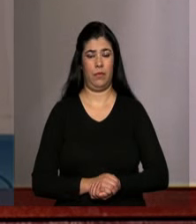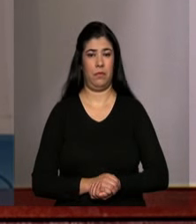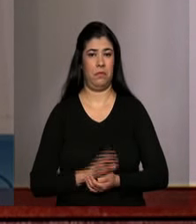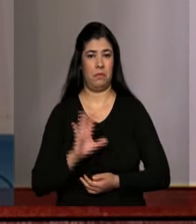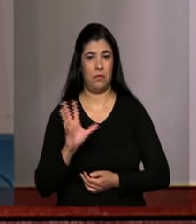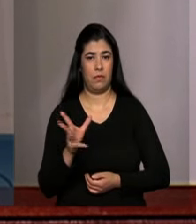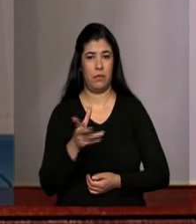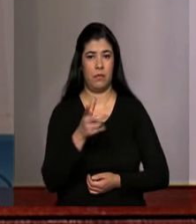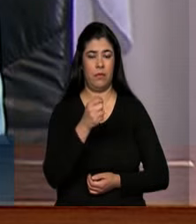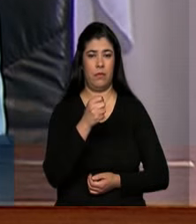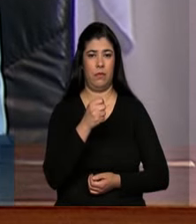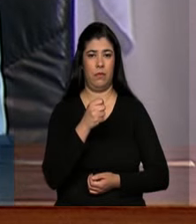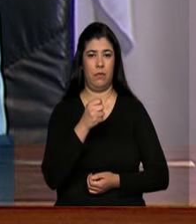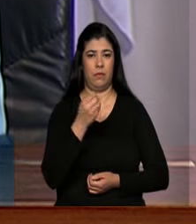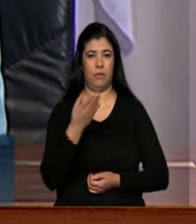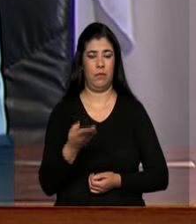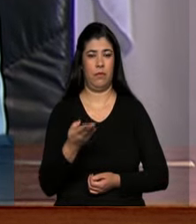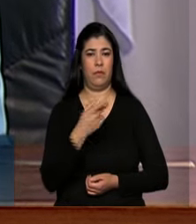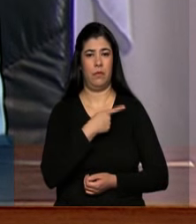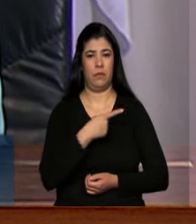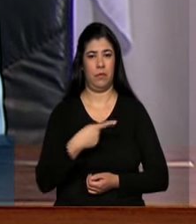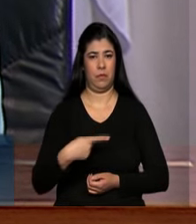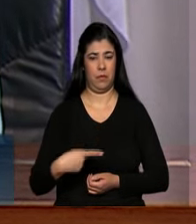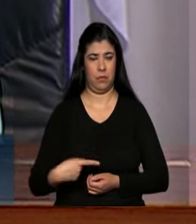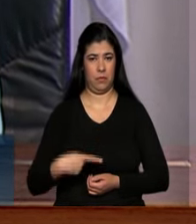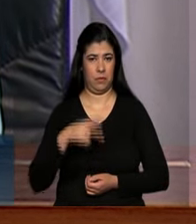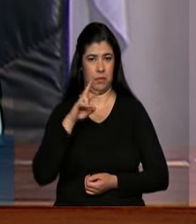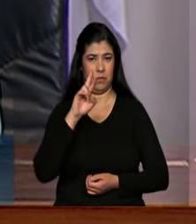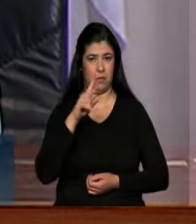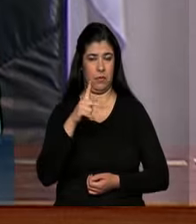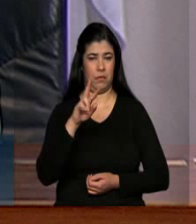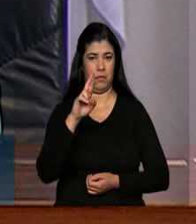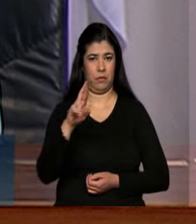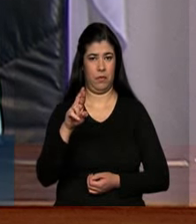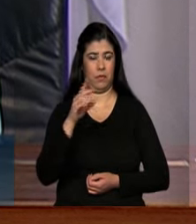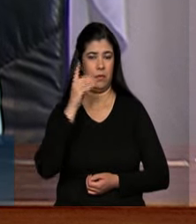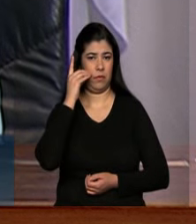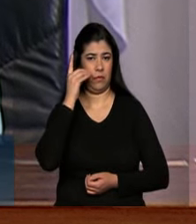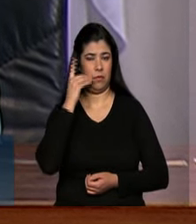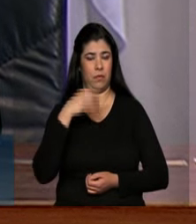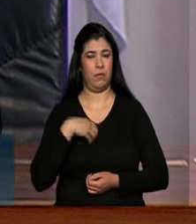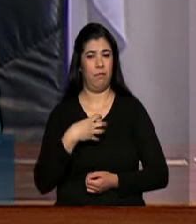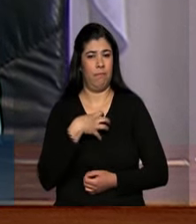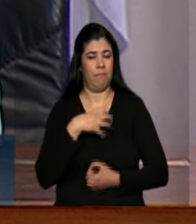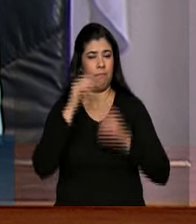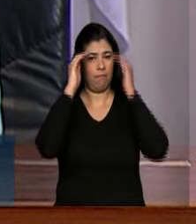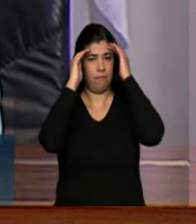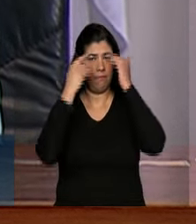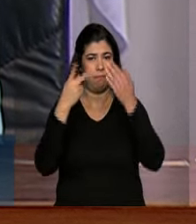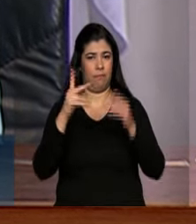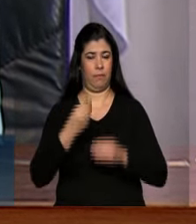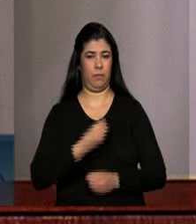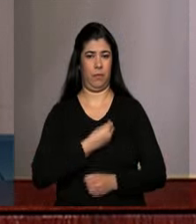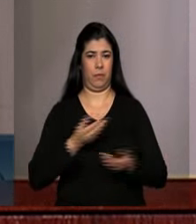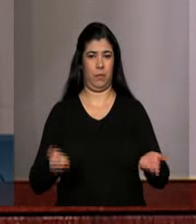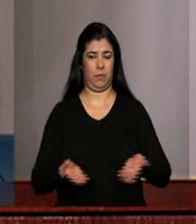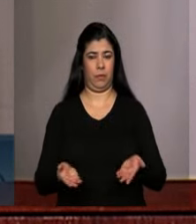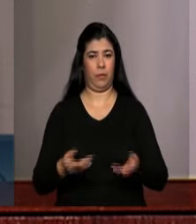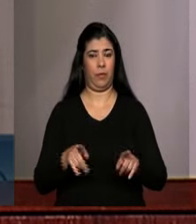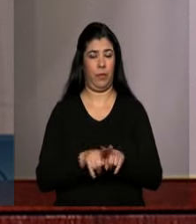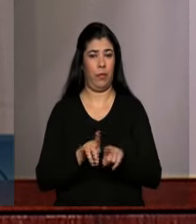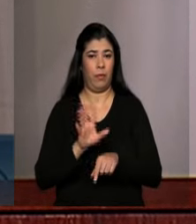Excelentíssima senhora Dilma Rousseff, Presidenta da República, que muito nos honra com sua presença. Excelentíssimo